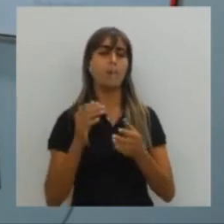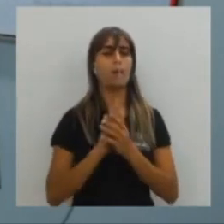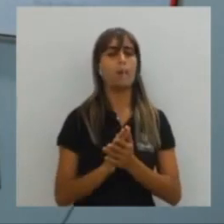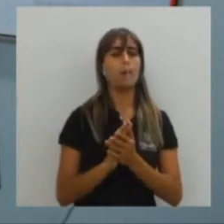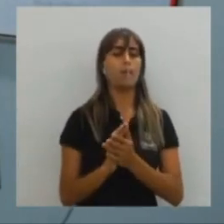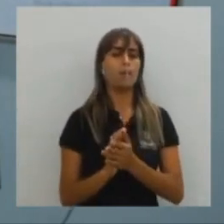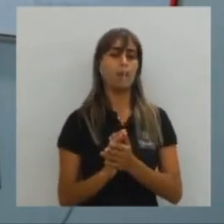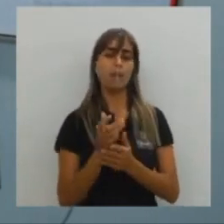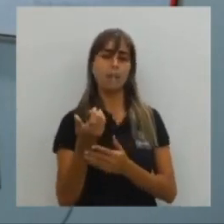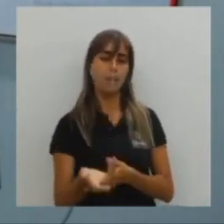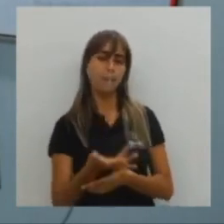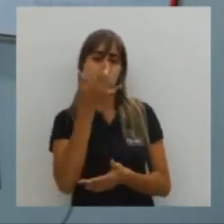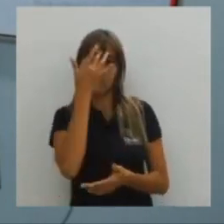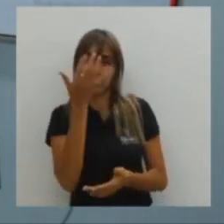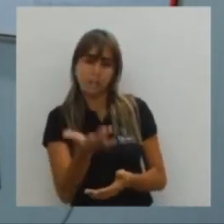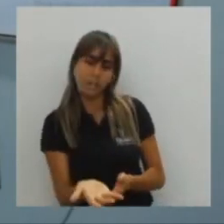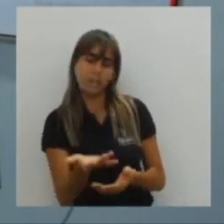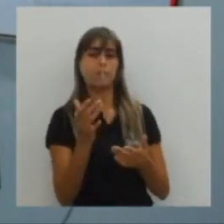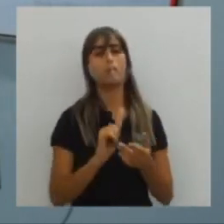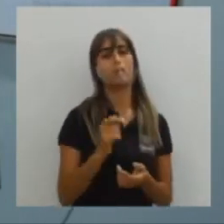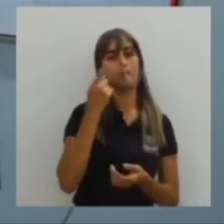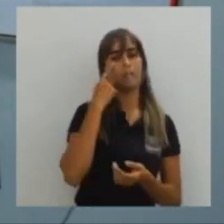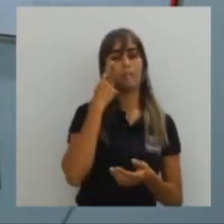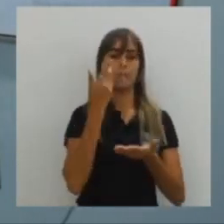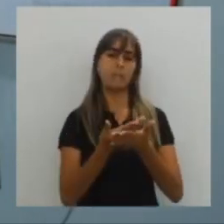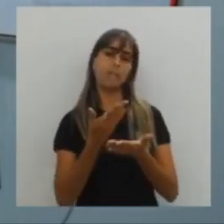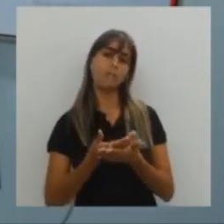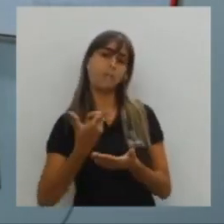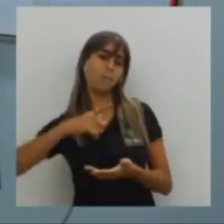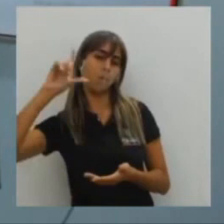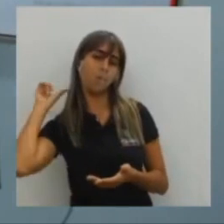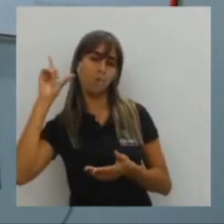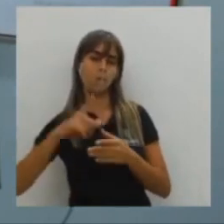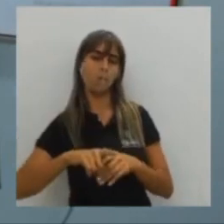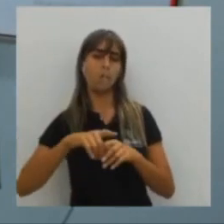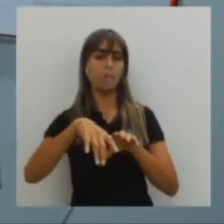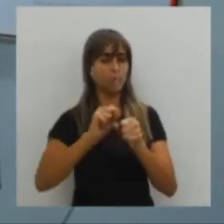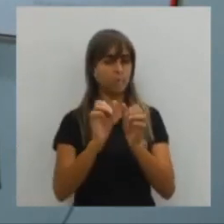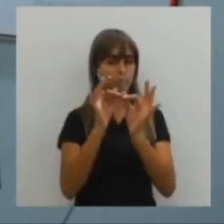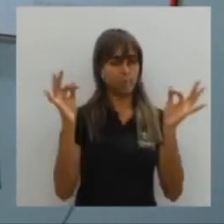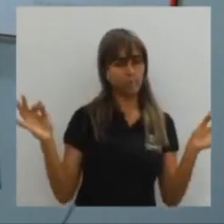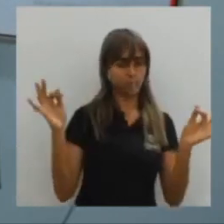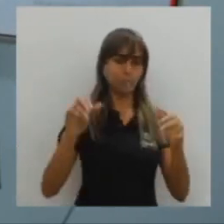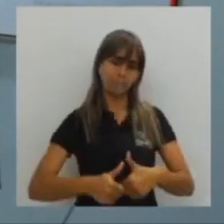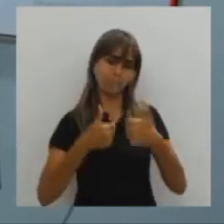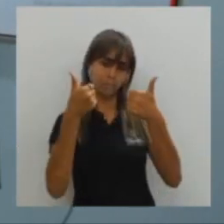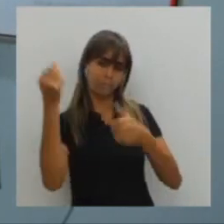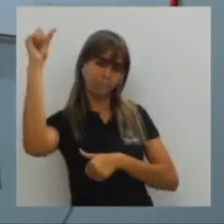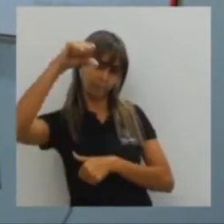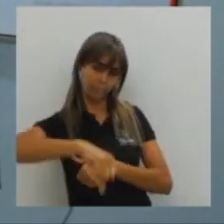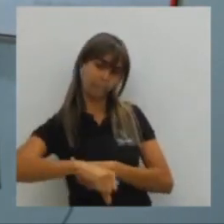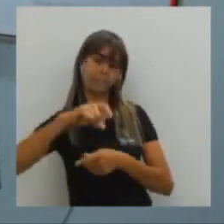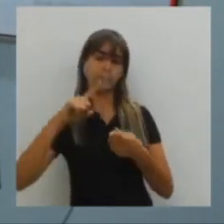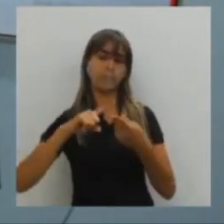forma automática, tá certo? E aí a gente viu também, na aula de ontem, como formar frases afirmativas, positivas, negativas